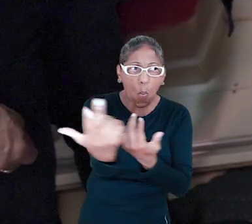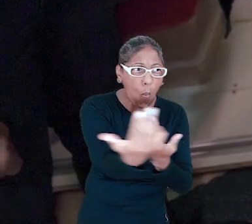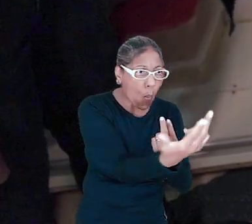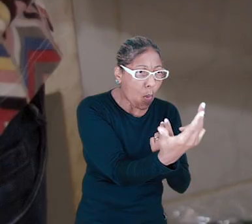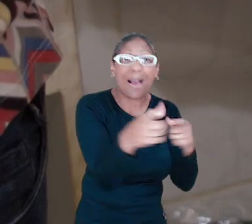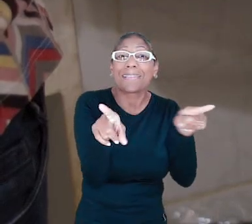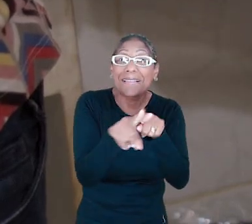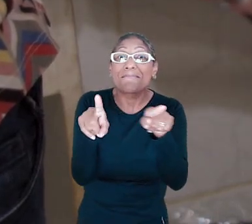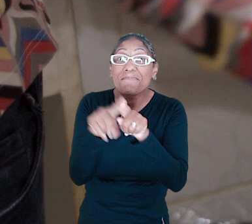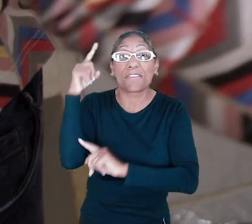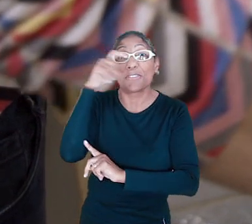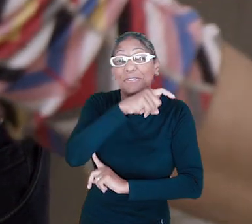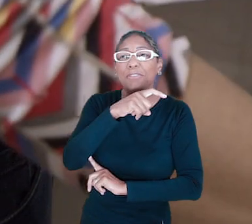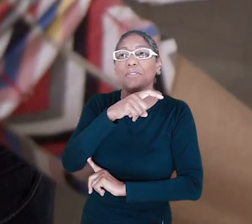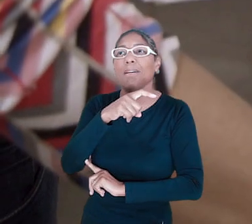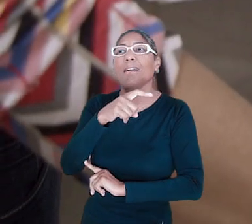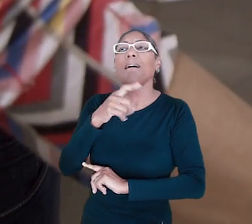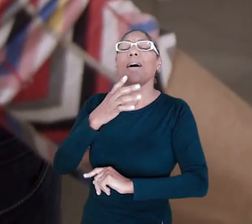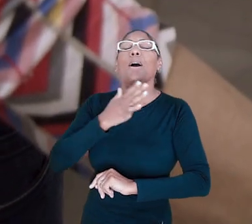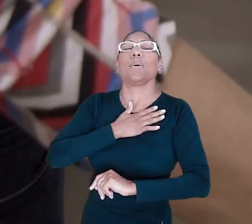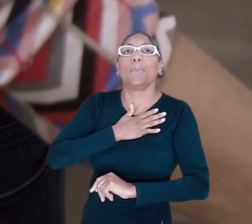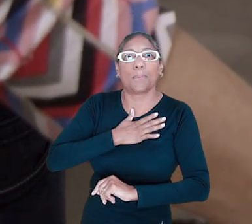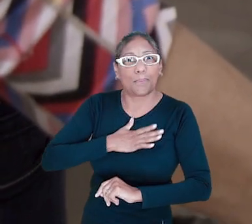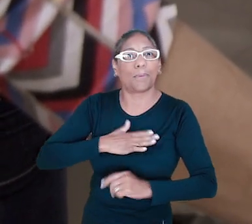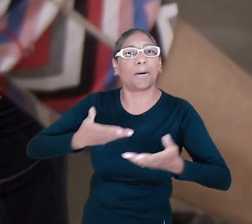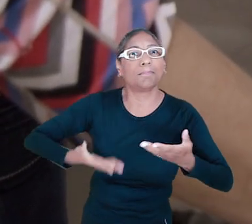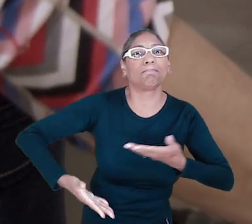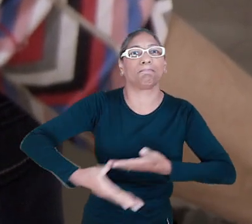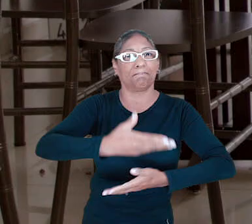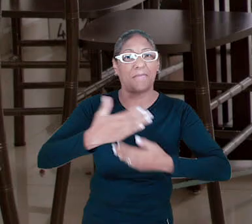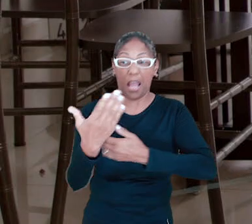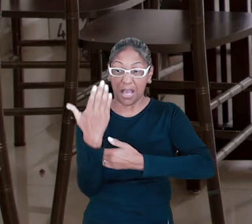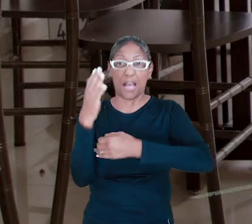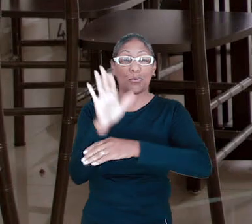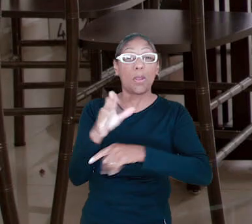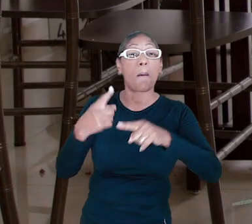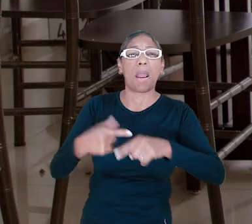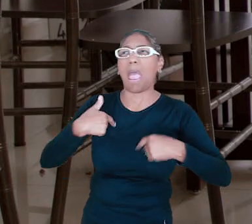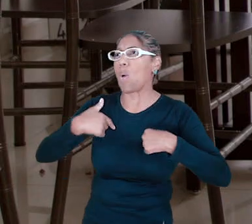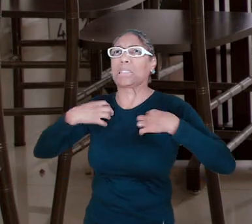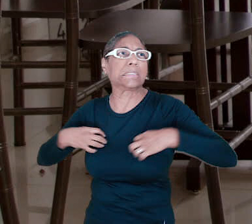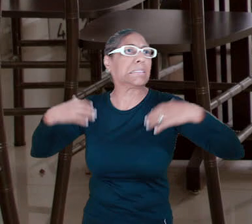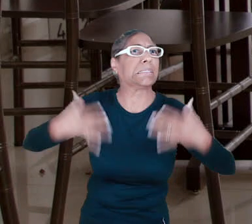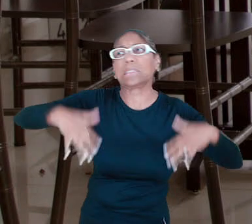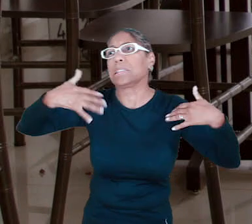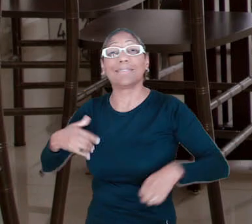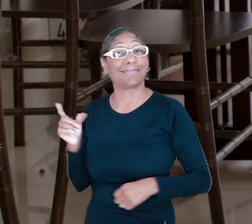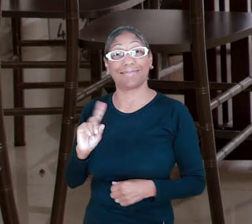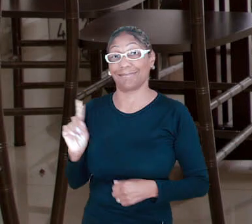também acontece com o parceiro, e isso acaba que, de certa forma, conforta, porque o que pra gente às vezes é